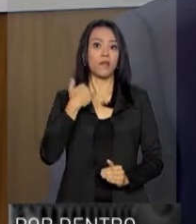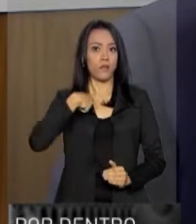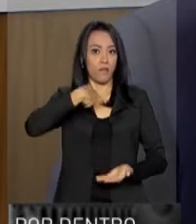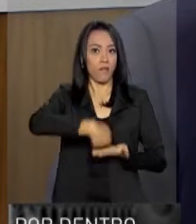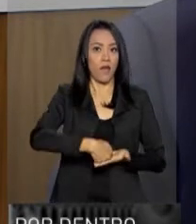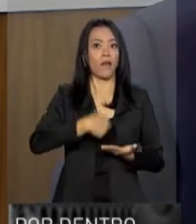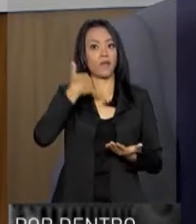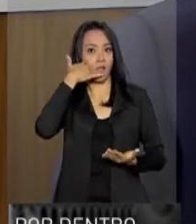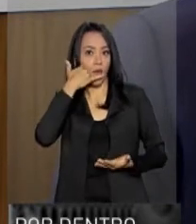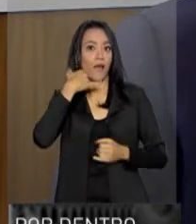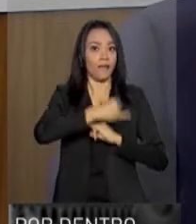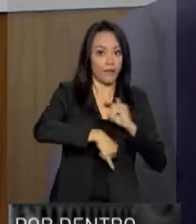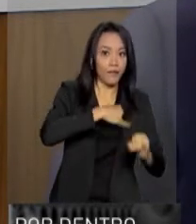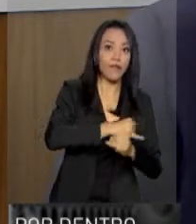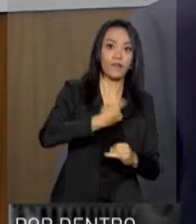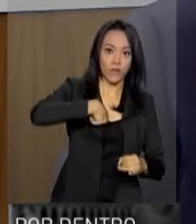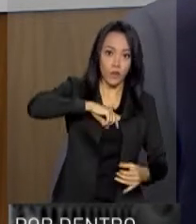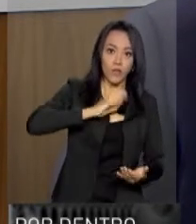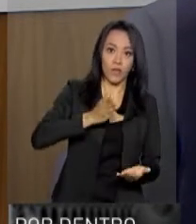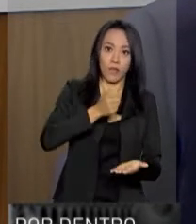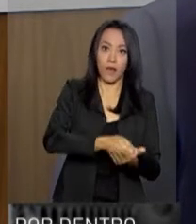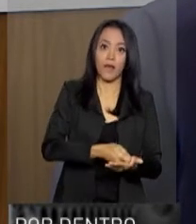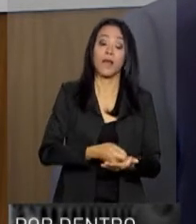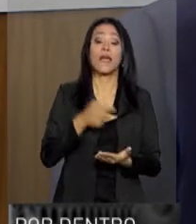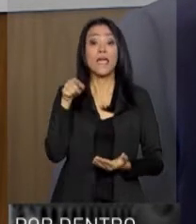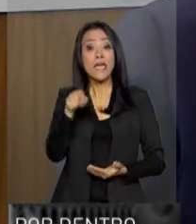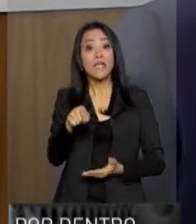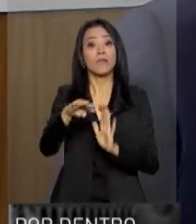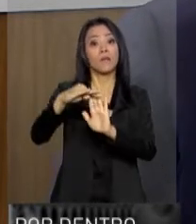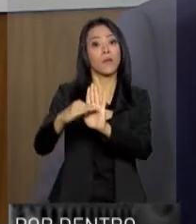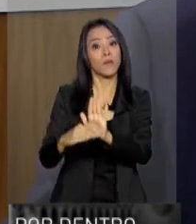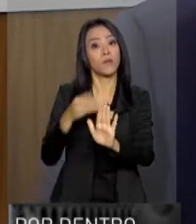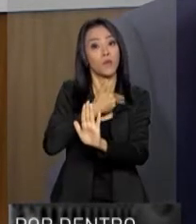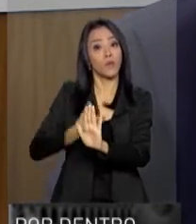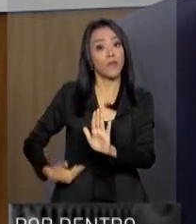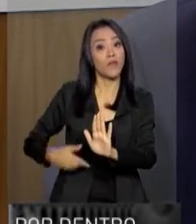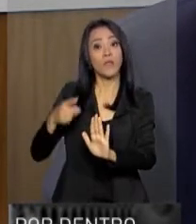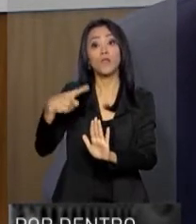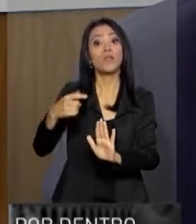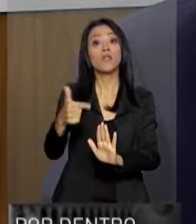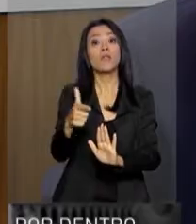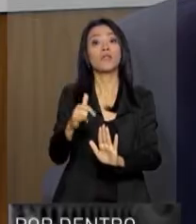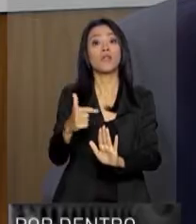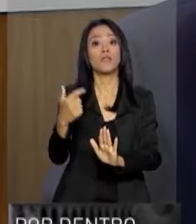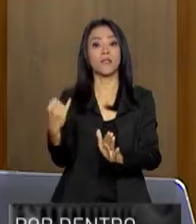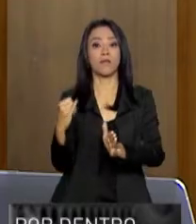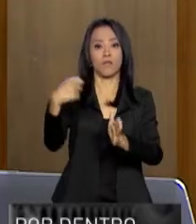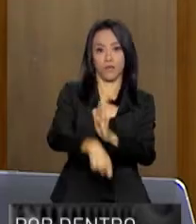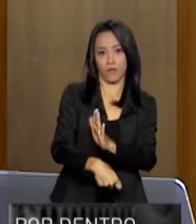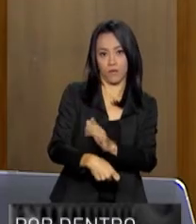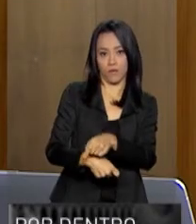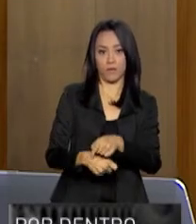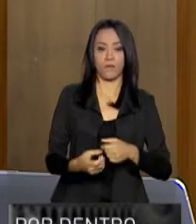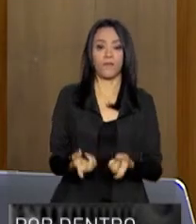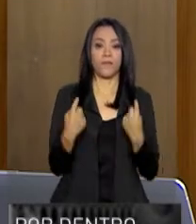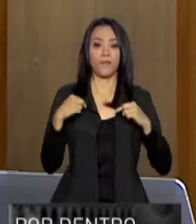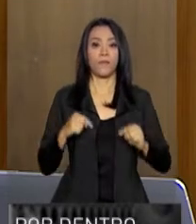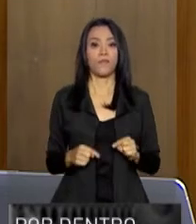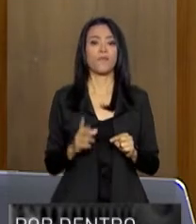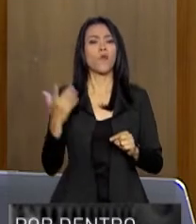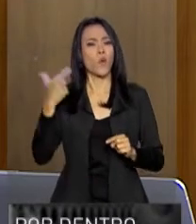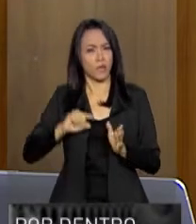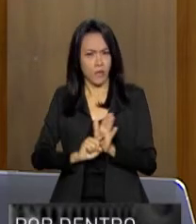e internet pagamos porque esse programa 'tá isento de tributação renato mas há uma pergunta para mim é